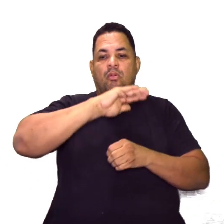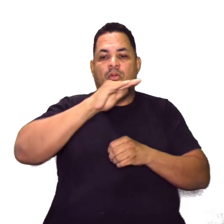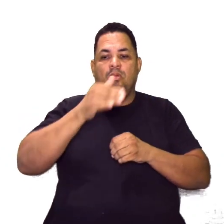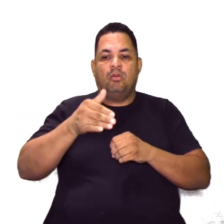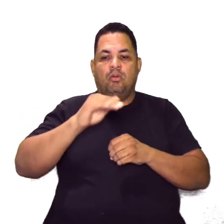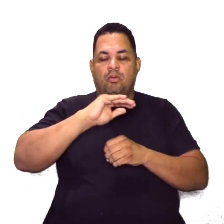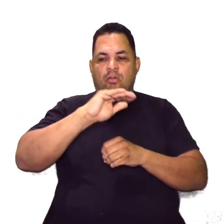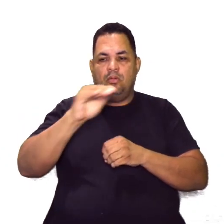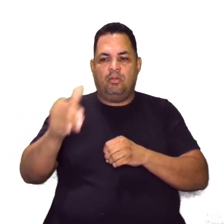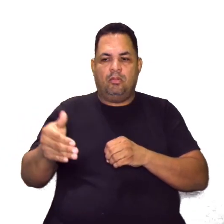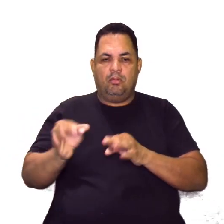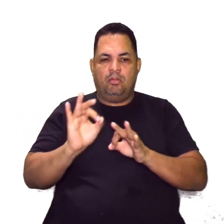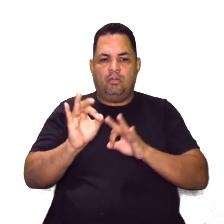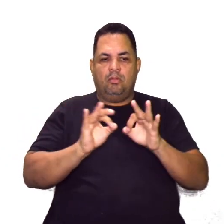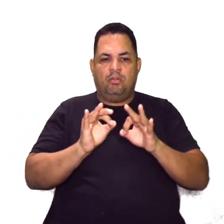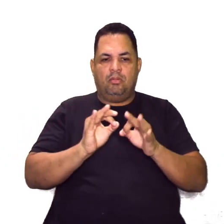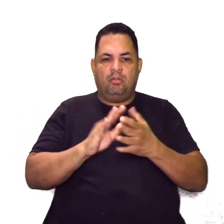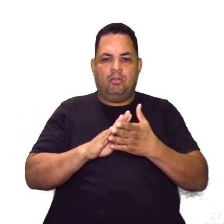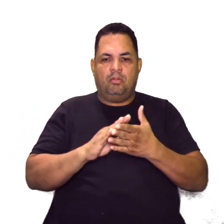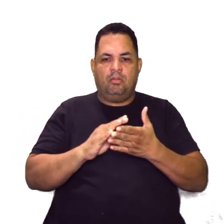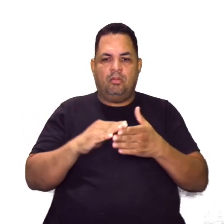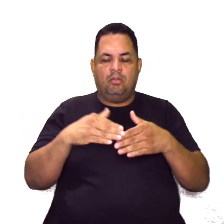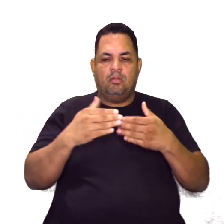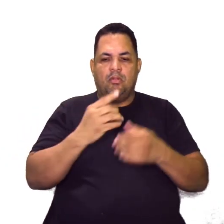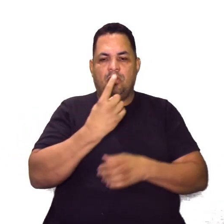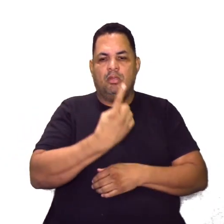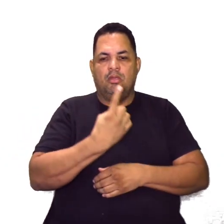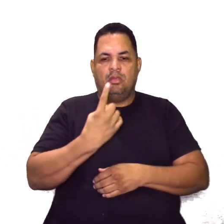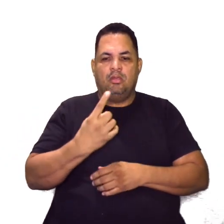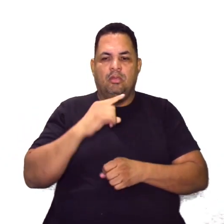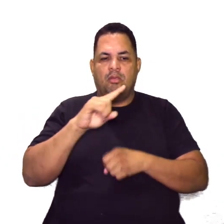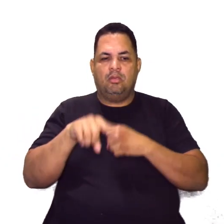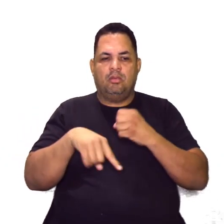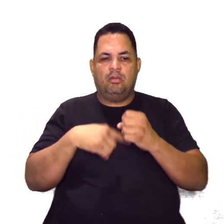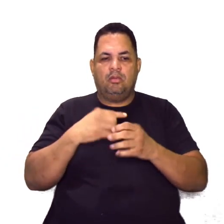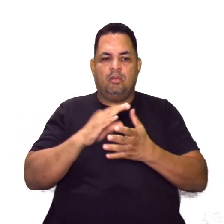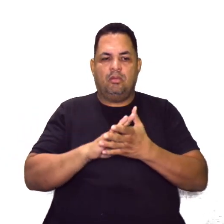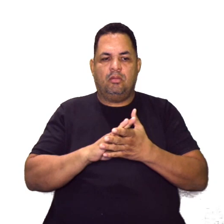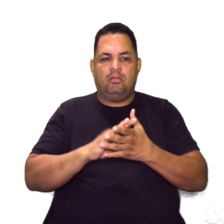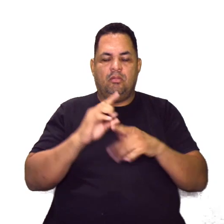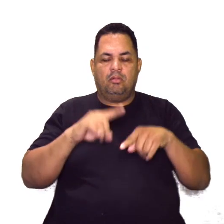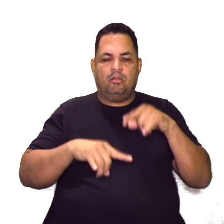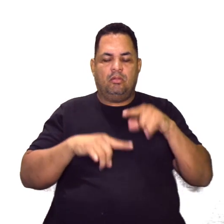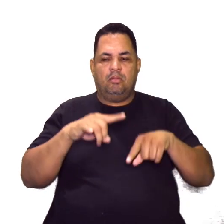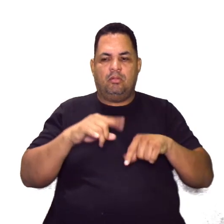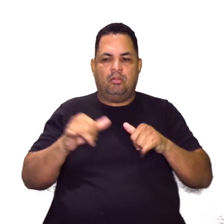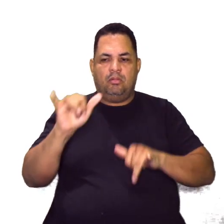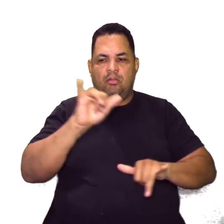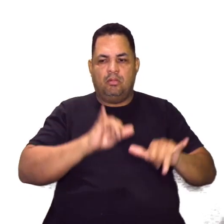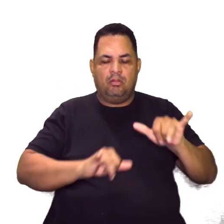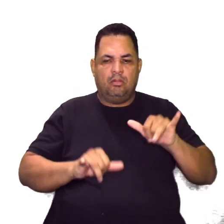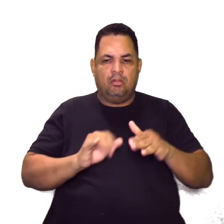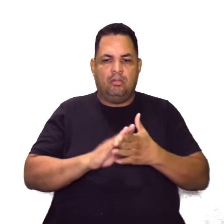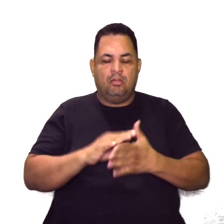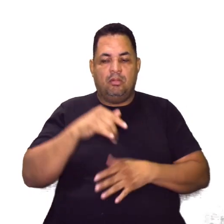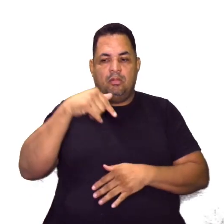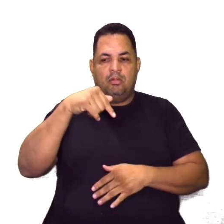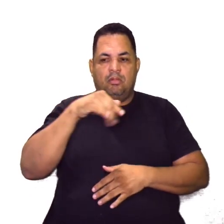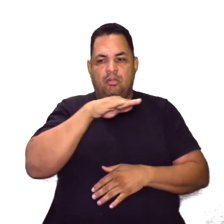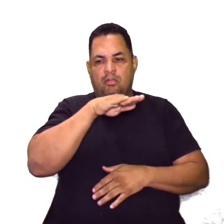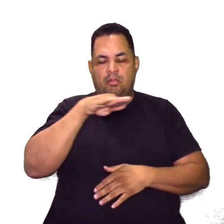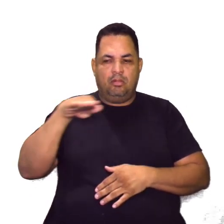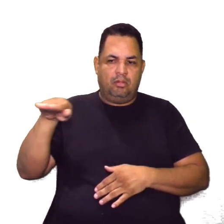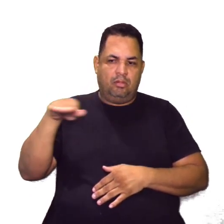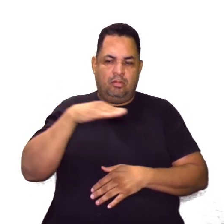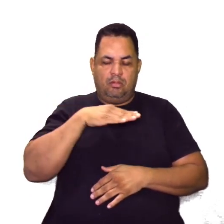orbitais eletrônicos que são preenchidos em cada átomo dos elementos químicos. Lembrando que são 7